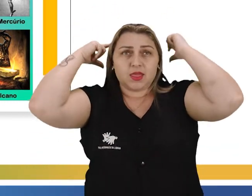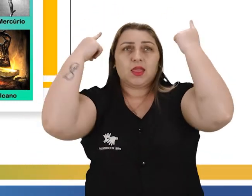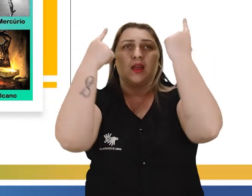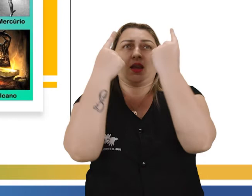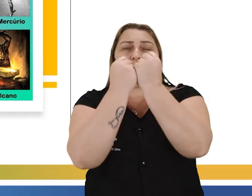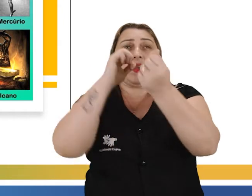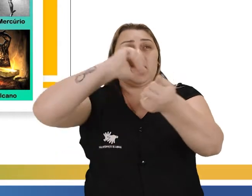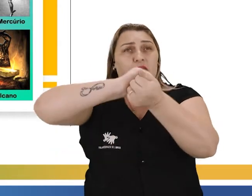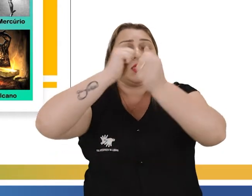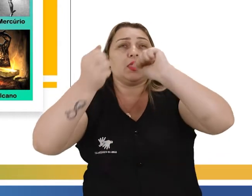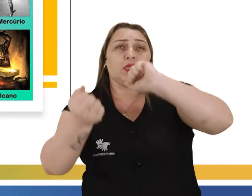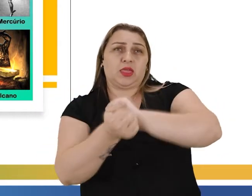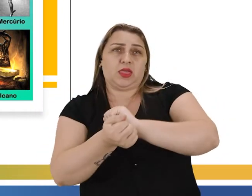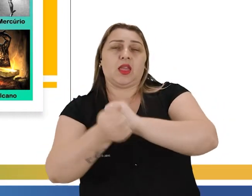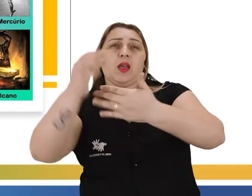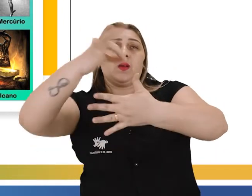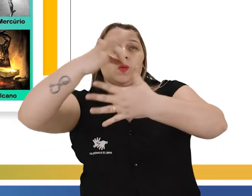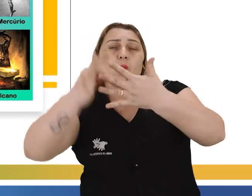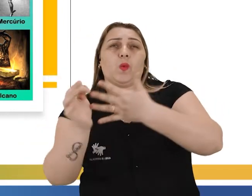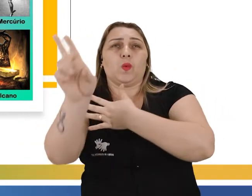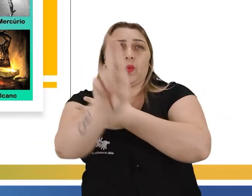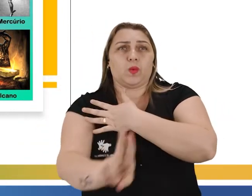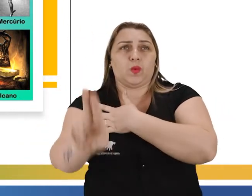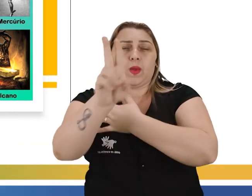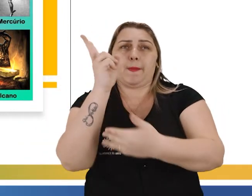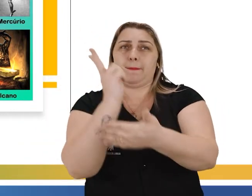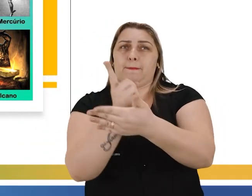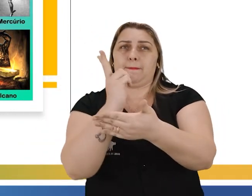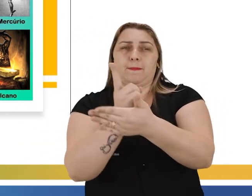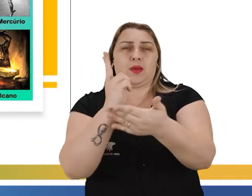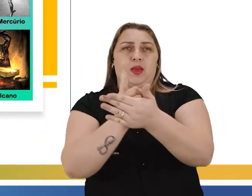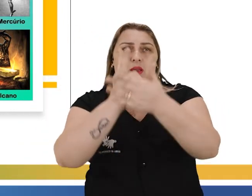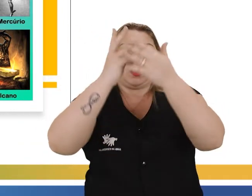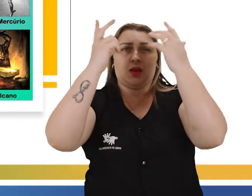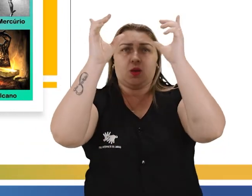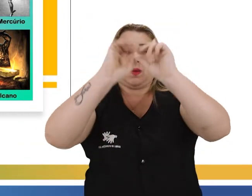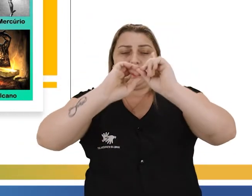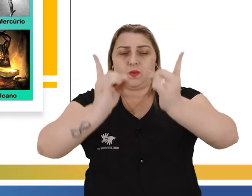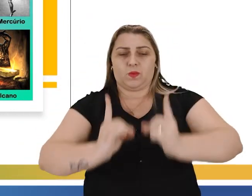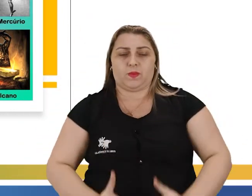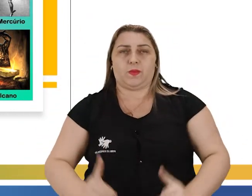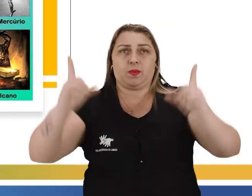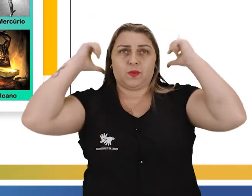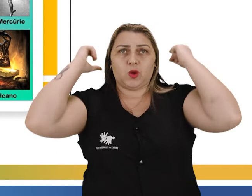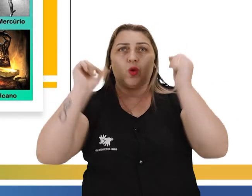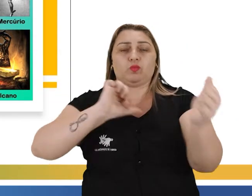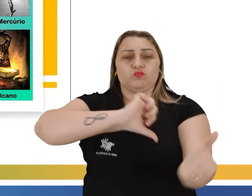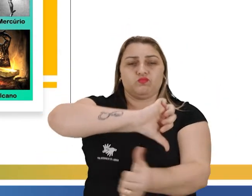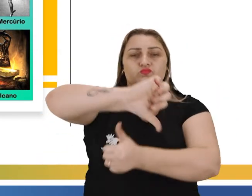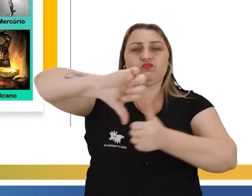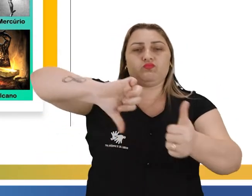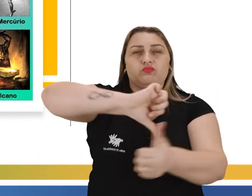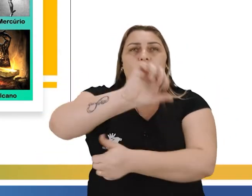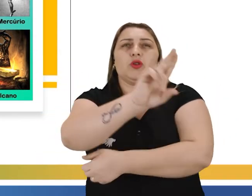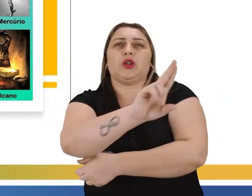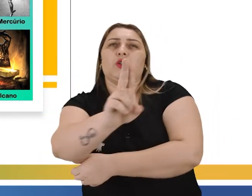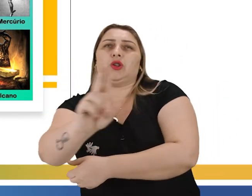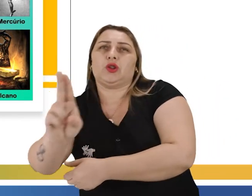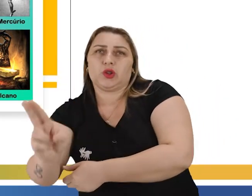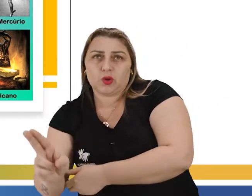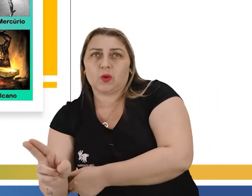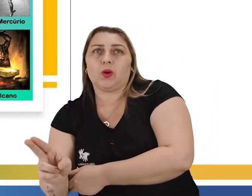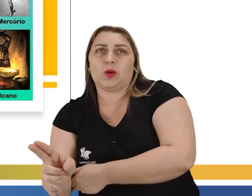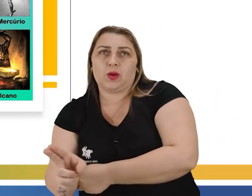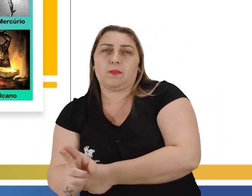vai adaptar esses elementos, vai utilizar. Mesmo os deuses gregos, eles só trocaram de nome, mantiveram